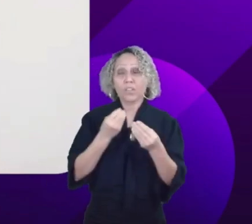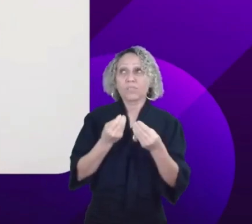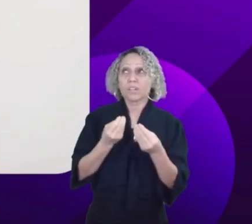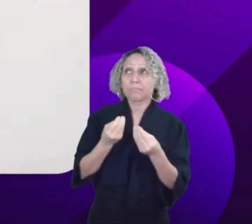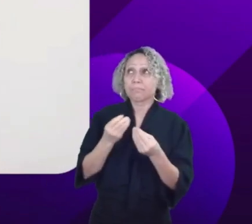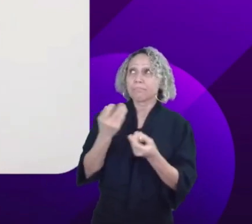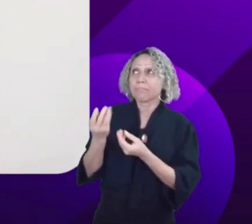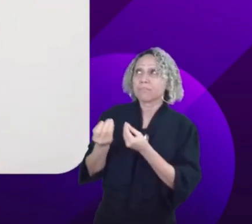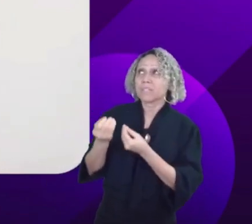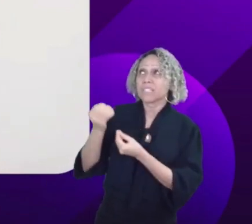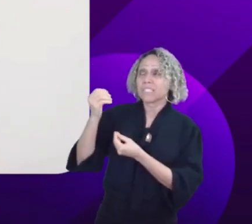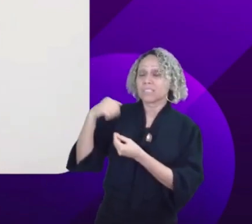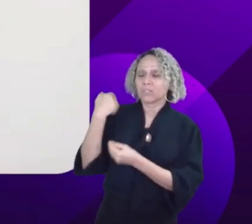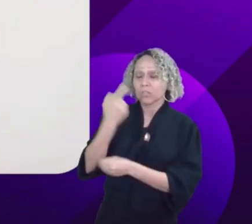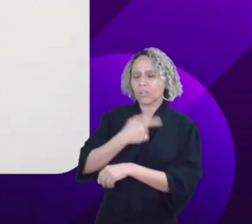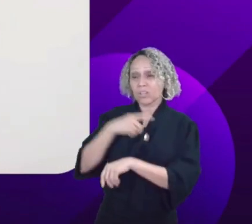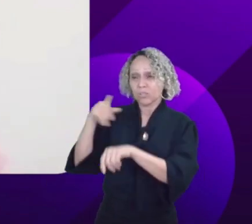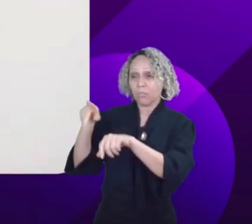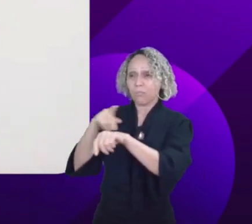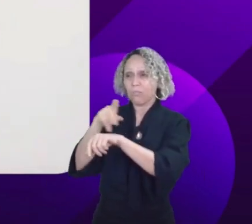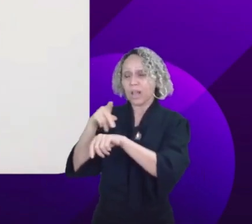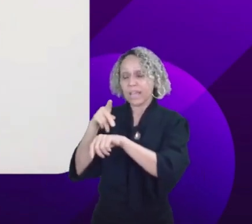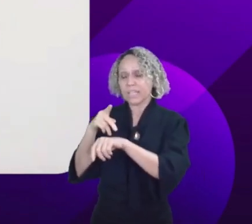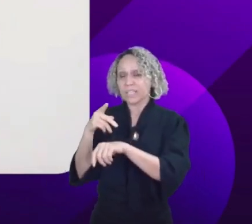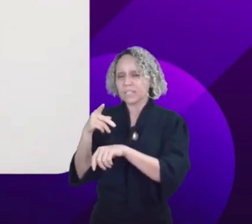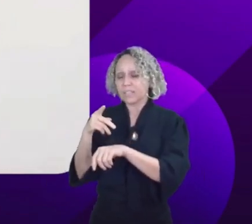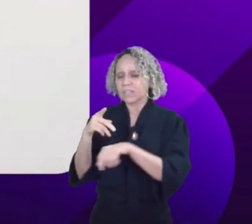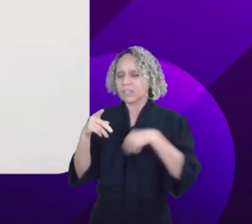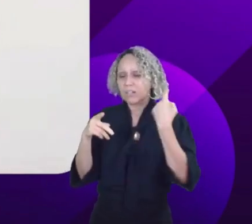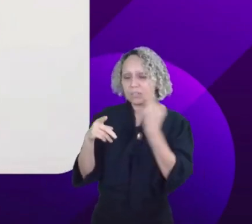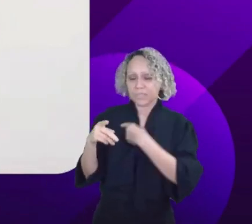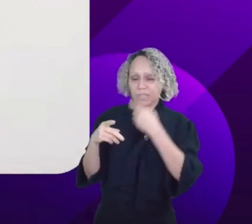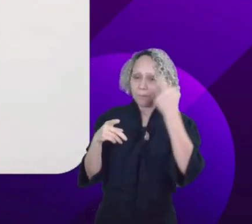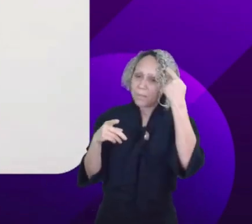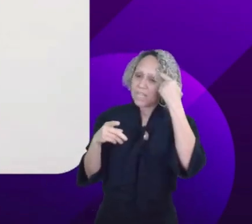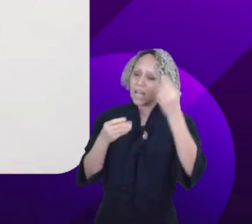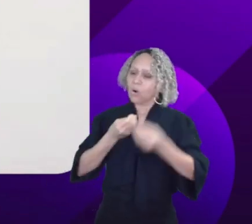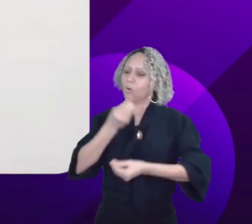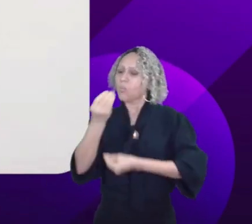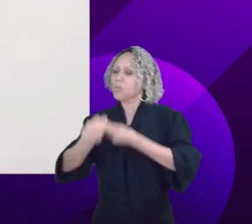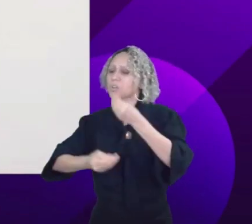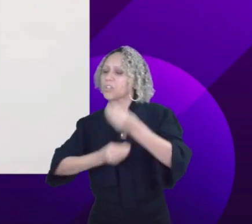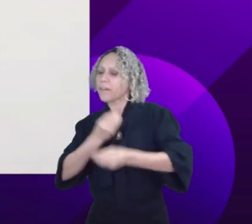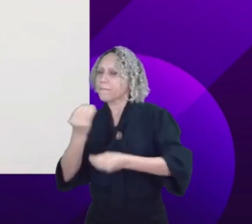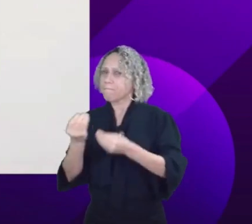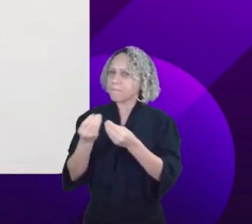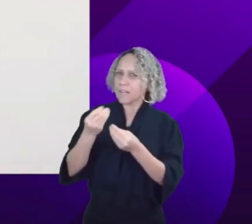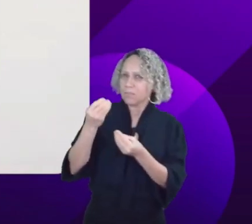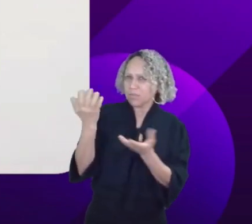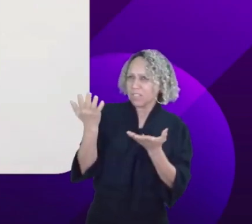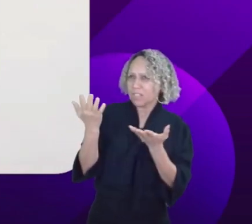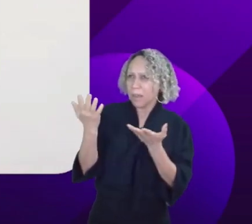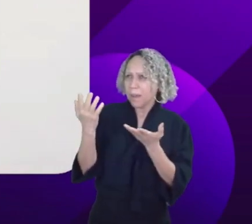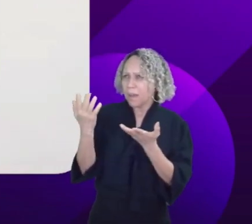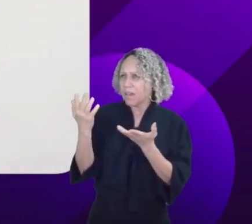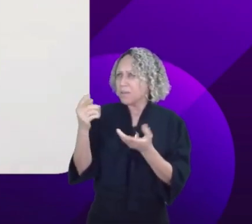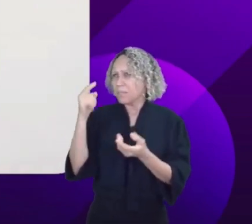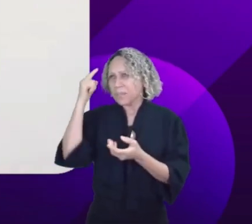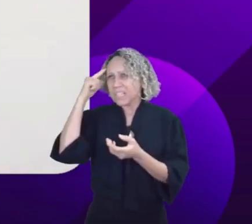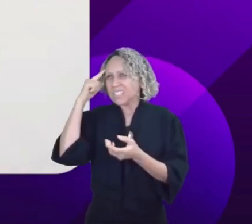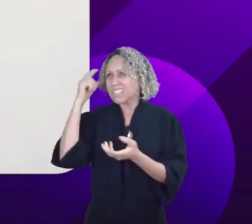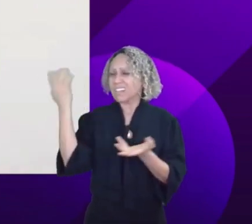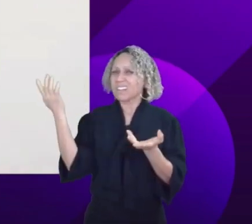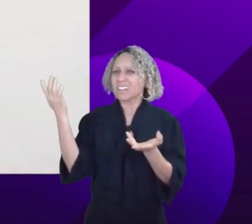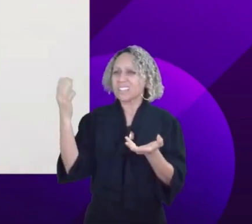gente sabe que os efeitos que a gente tem aqui no Rio Grande do Sul também, né, também são ocasionados por